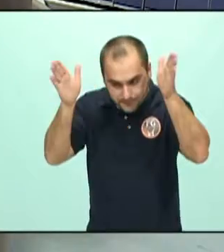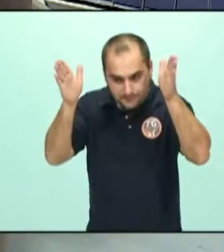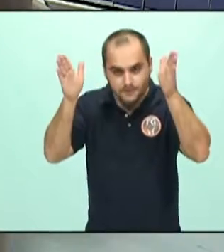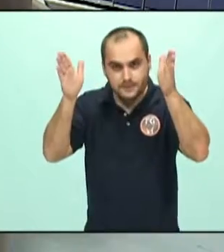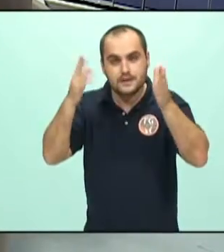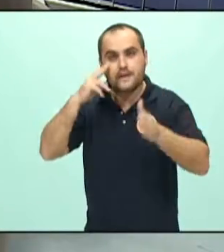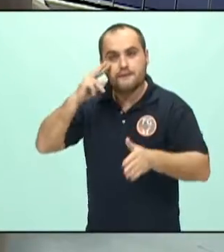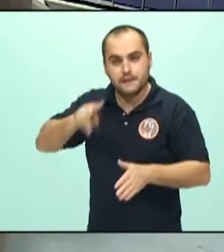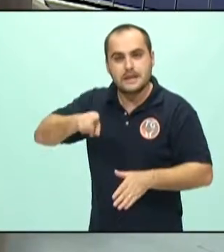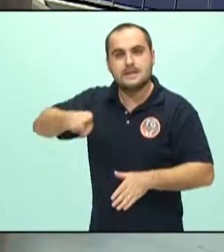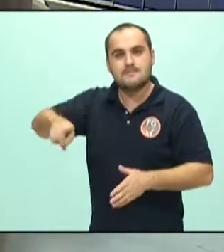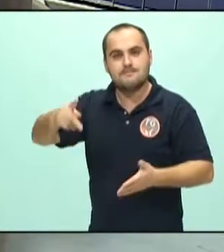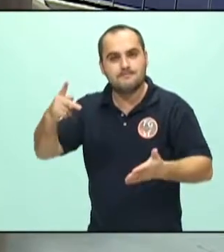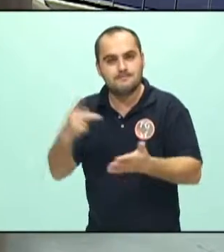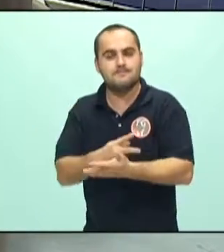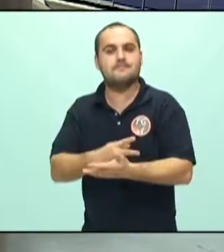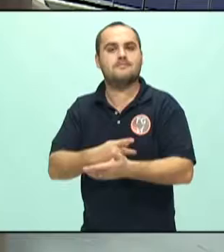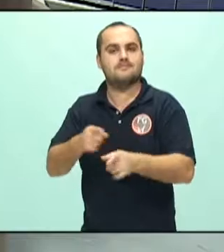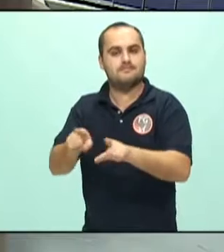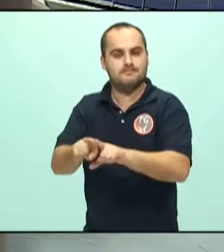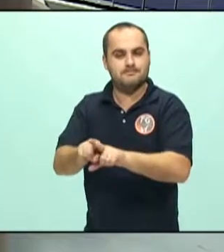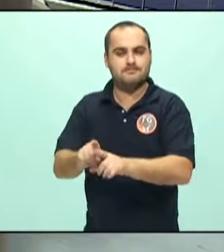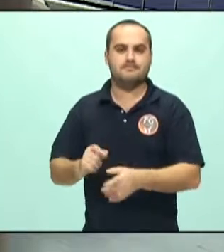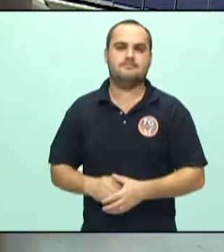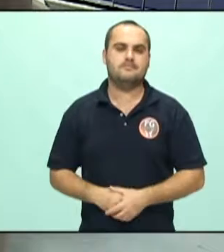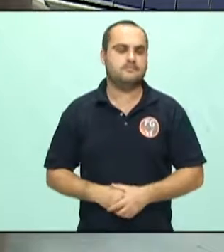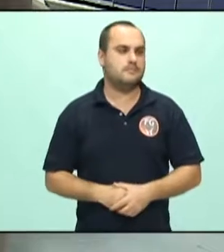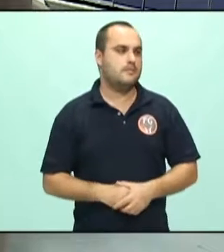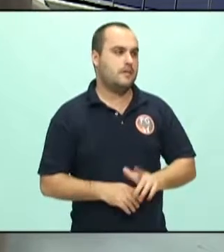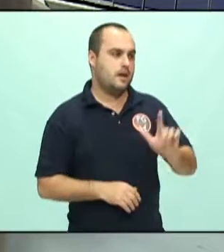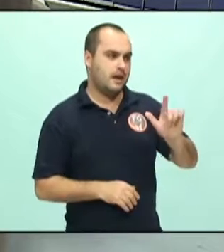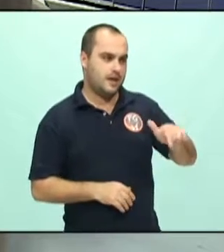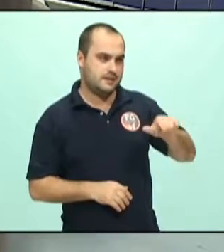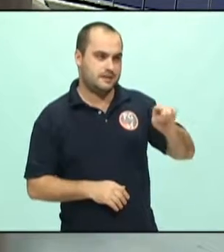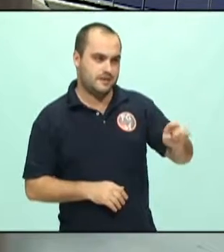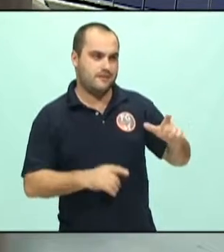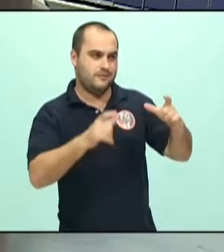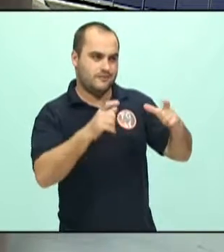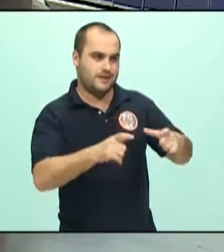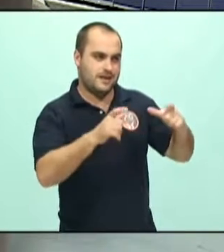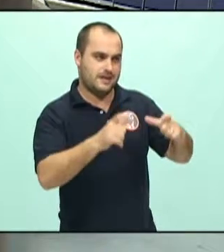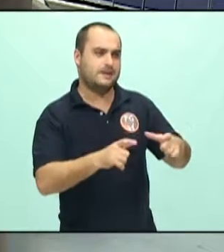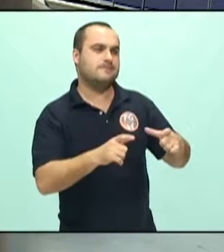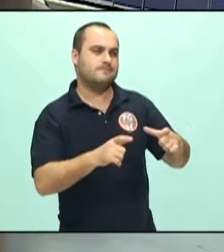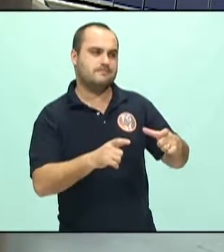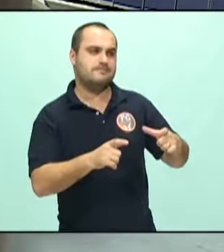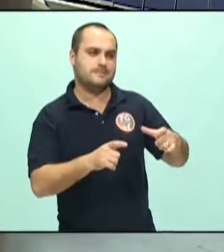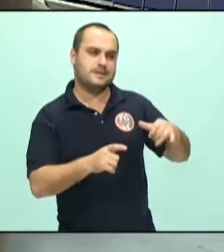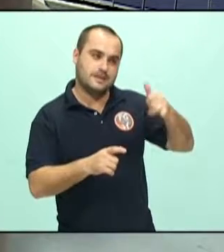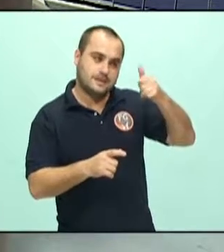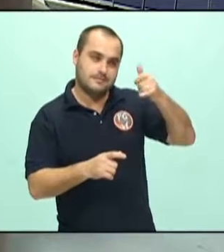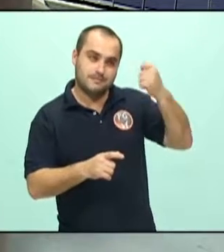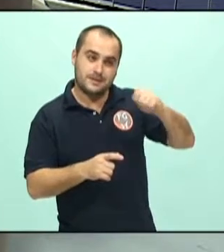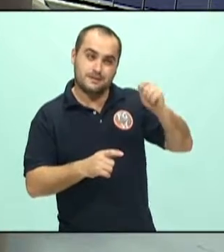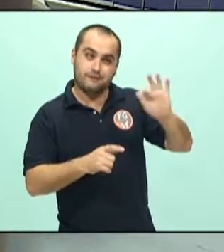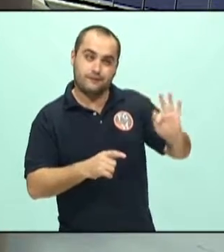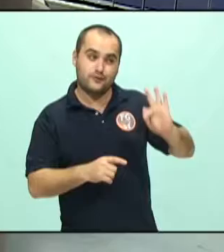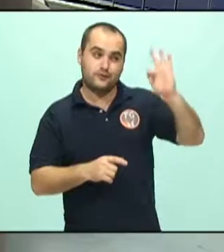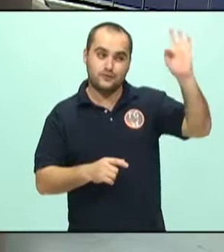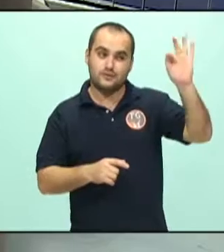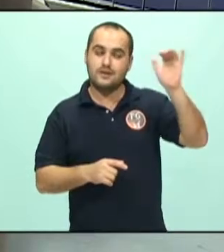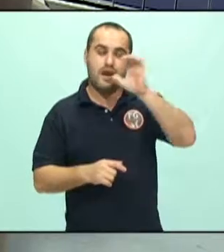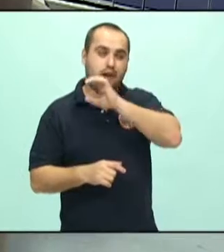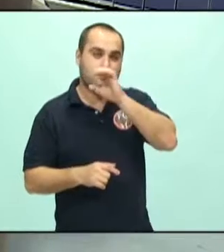ambiente esse é um caminho inevitável para os próximos anos conscientização e mudança de hábito mesmo que às vezes seja